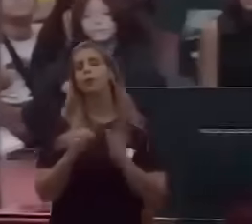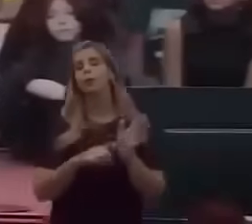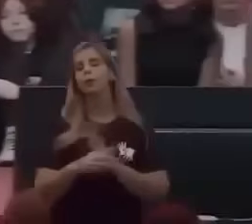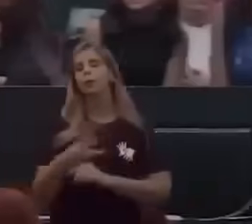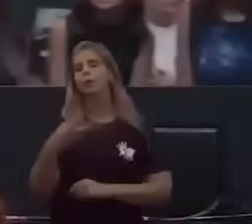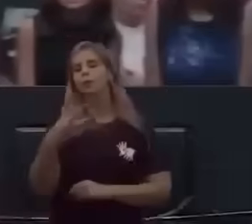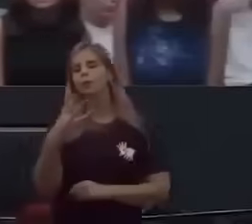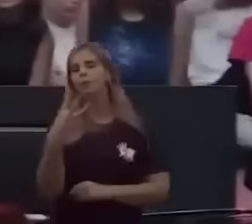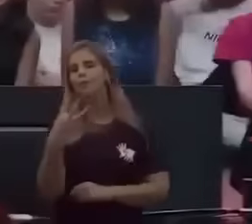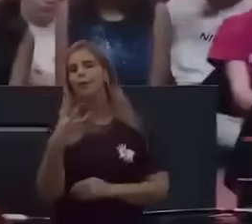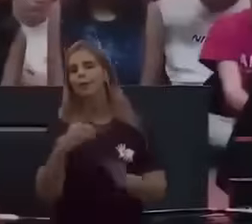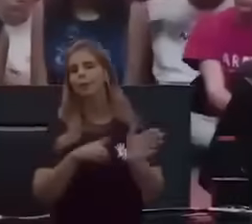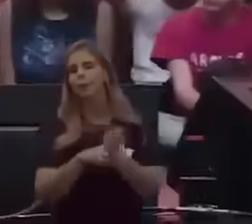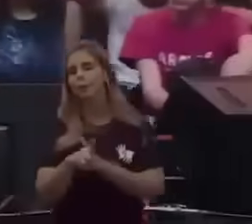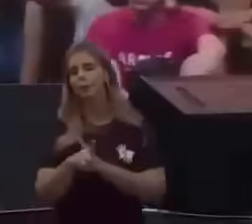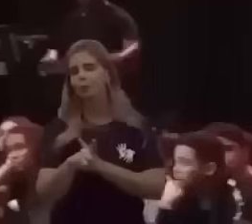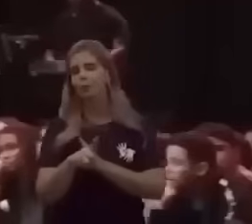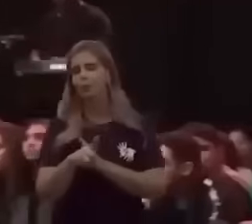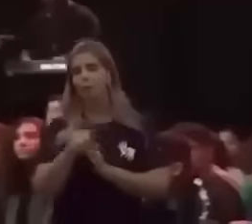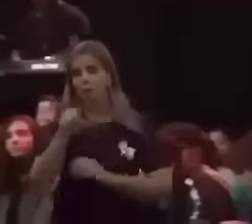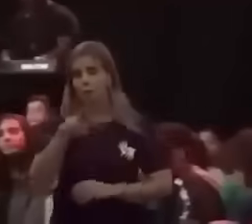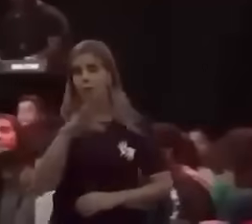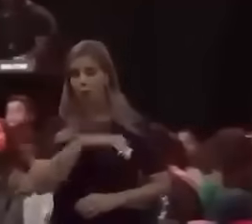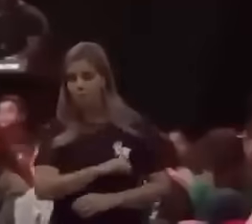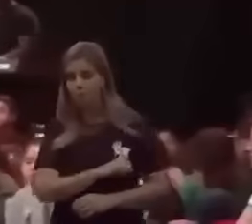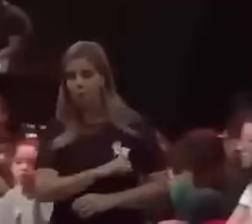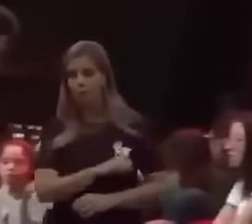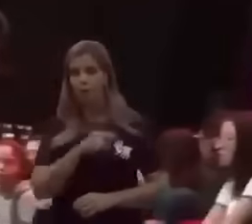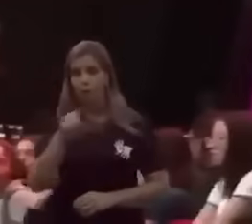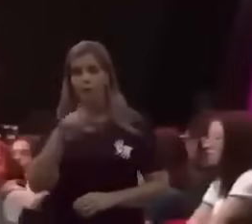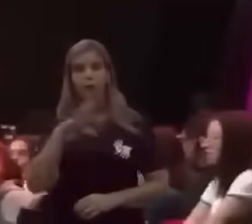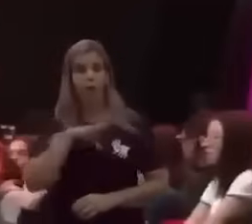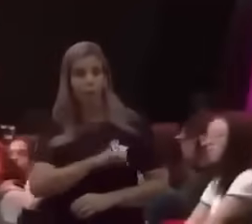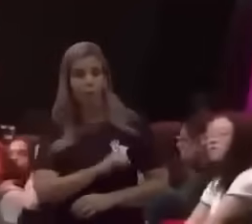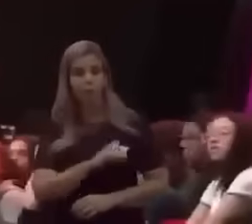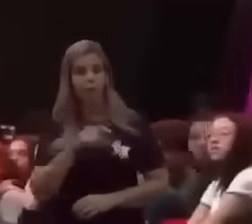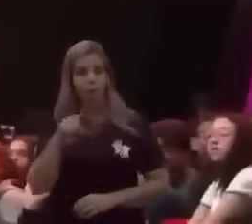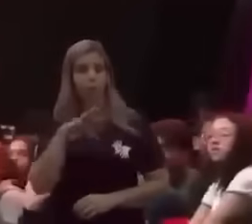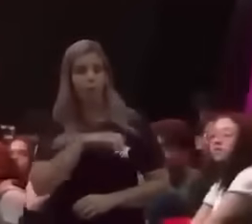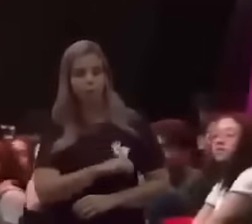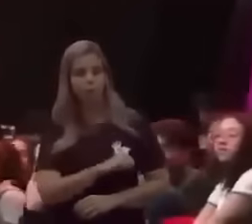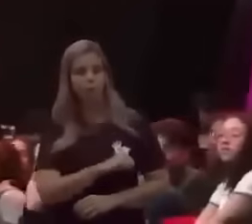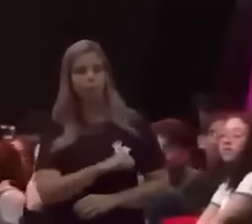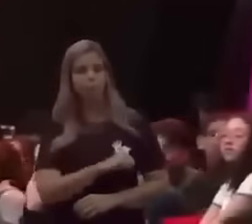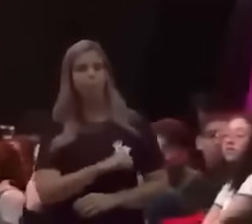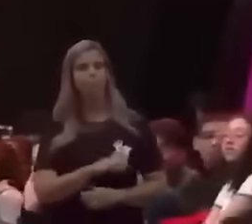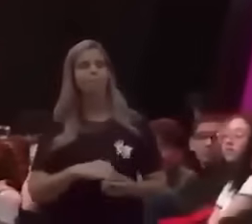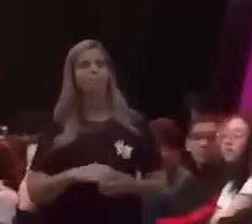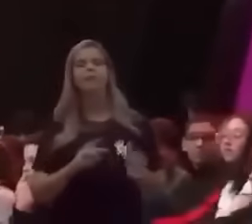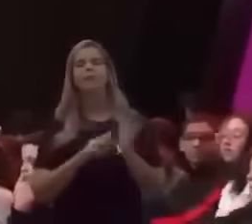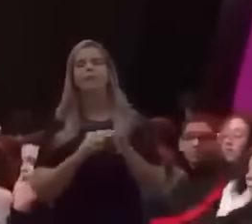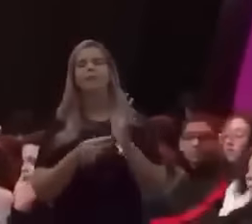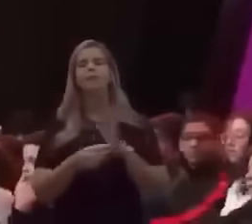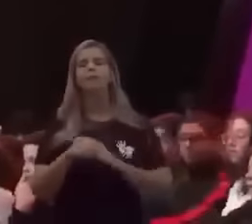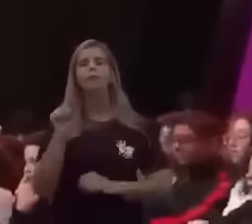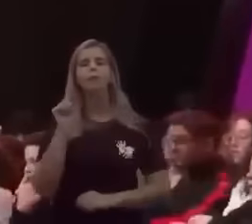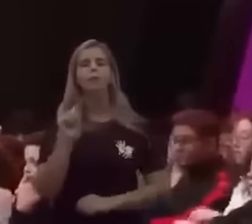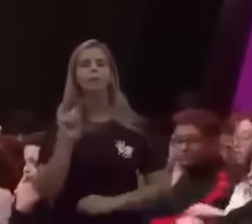vezes: tu me amas? Porque três vezes o Pedro havia negado a Jesus. Mas o que significa